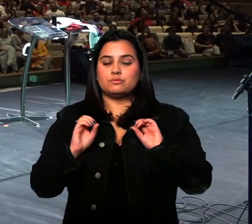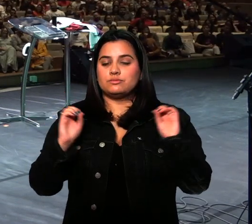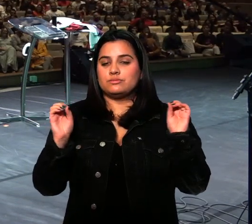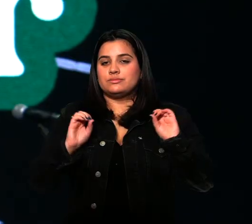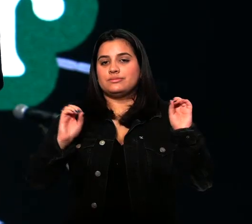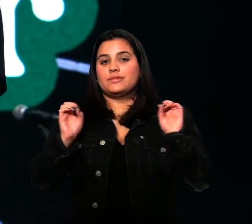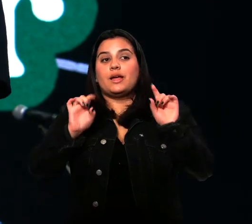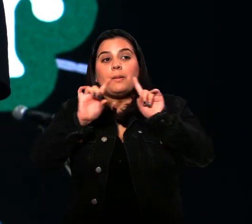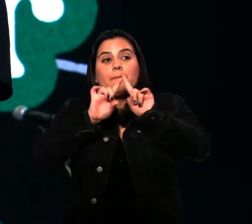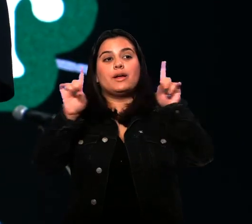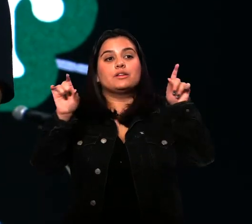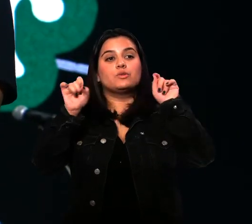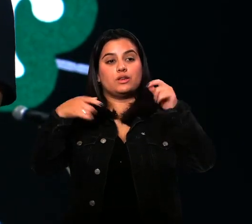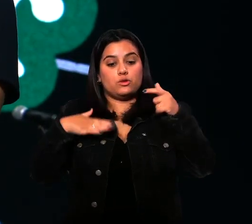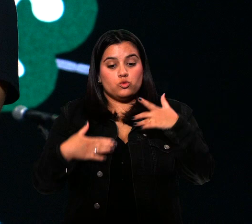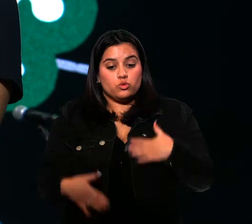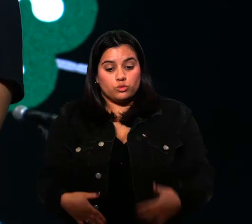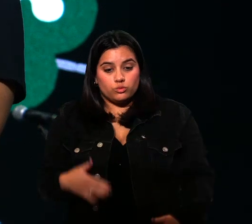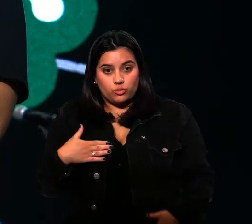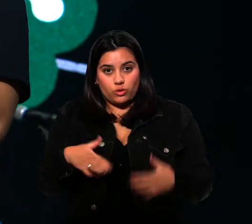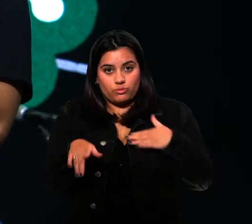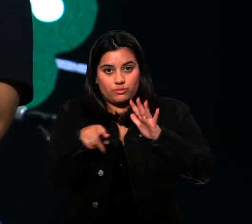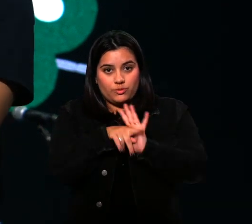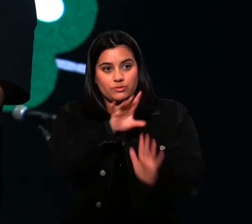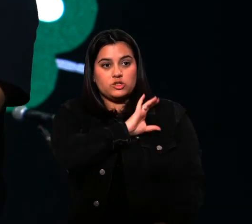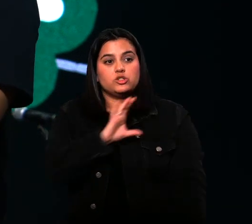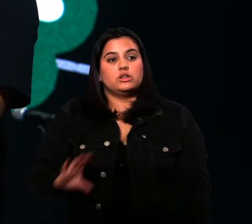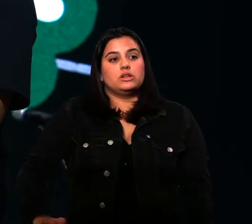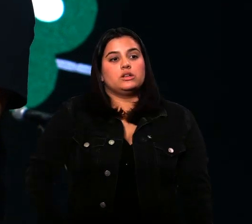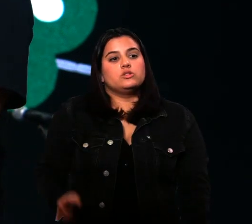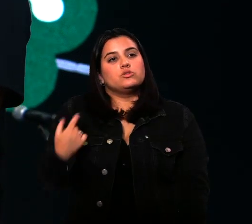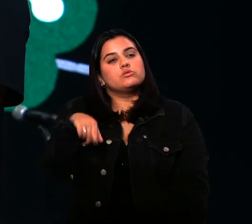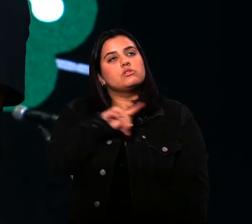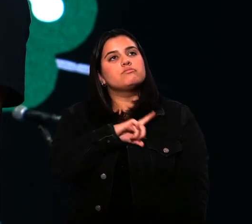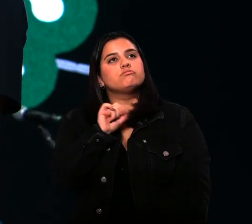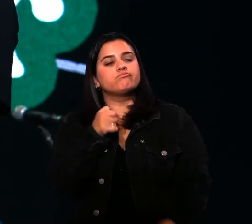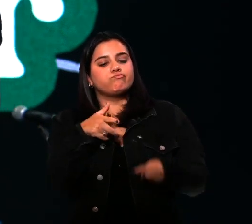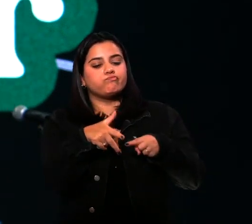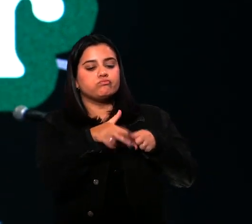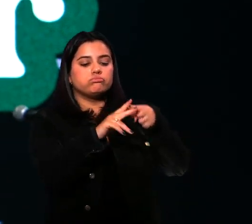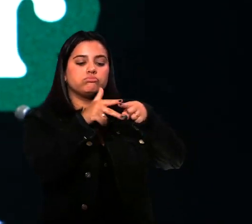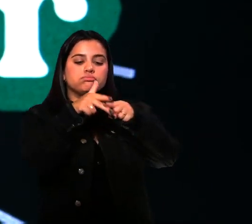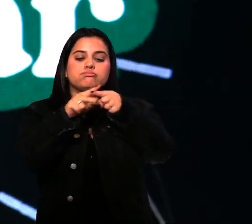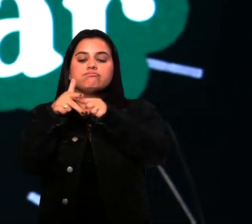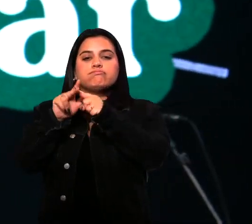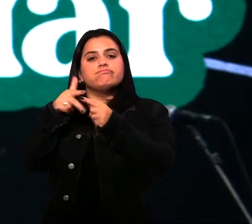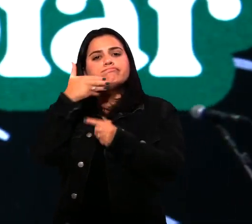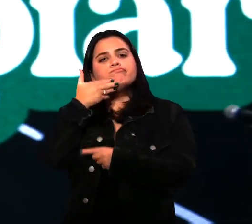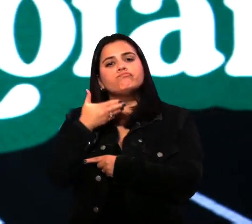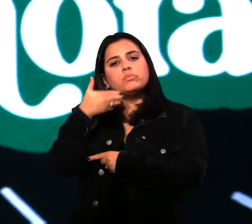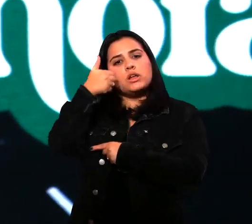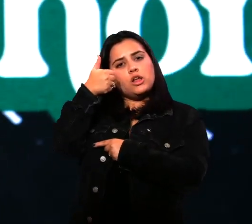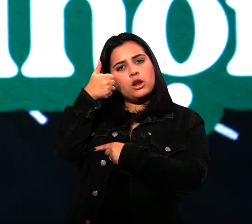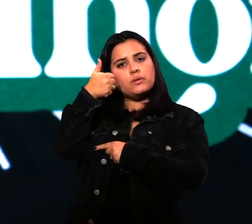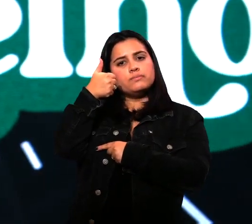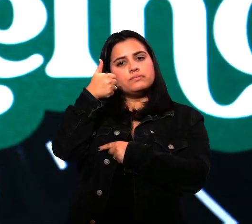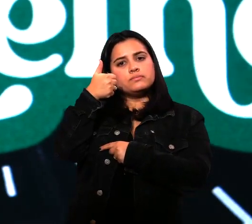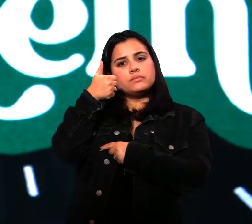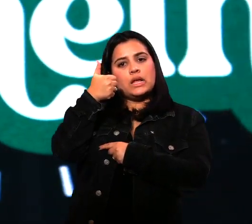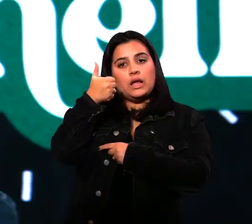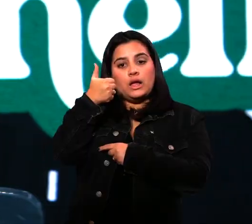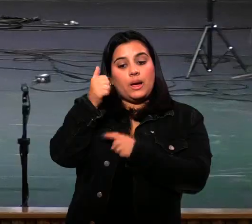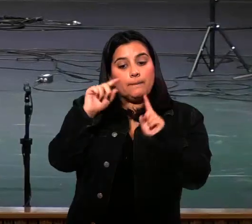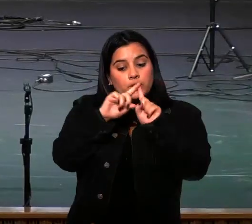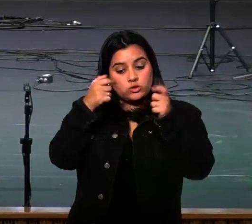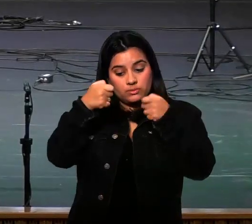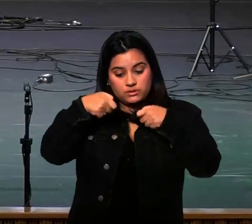de Cristo, a gente vai se afiando, a gente vai se ajustando, até cada um encontrar o seu lugar. Mas até encontrar, meu